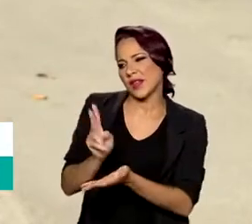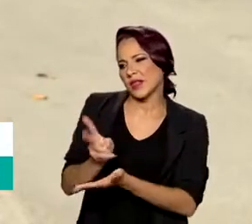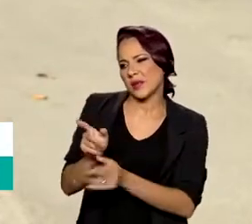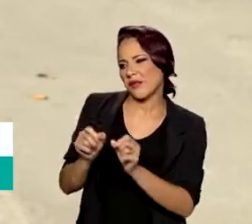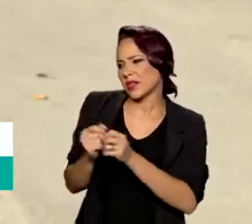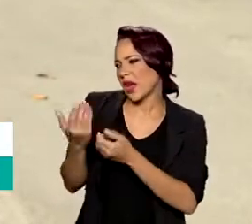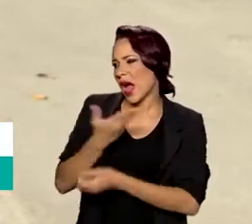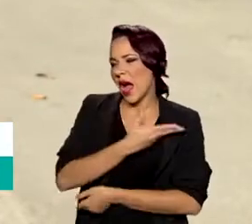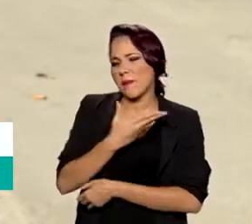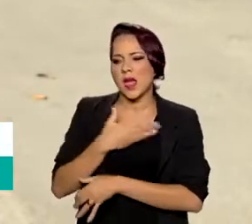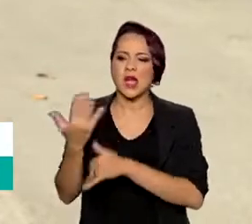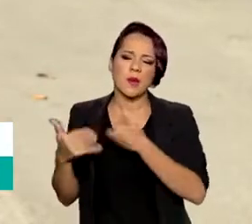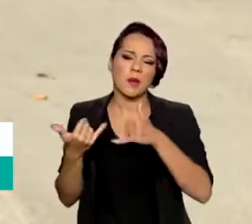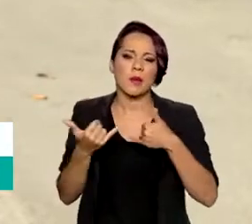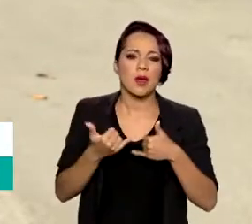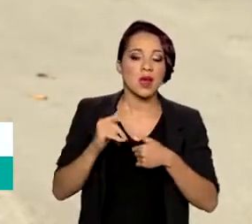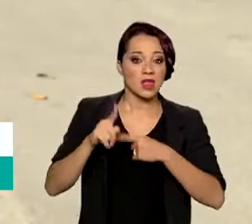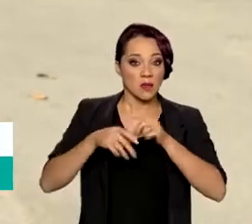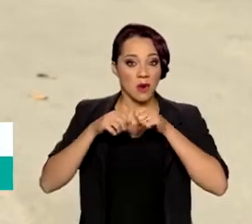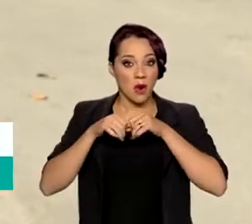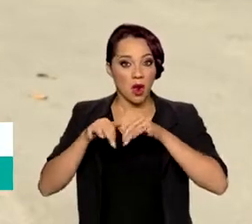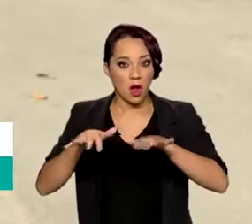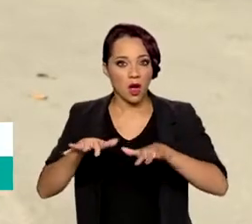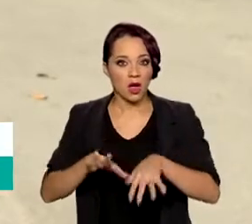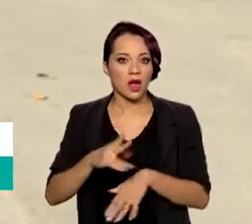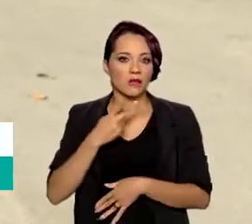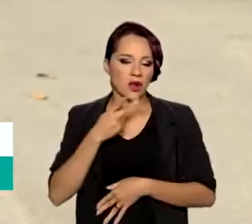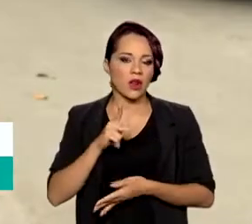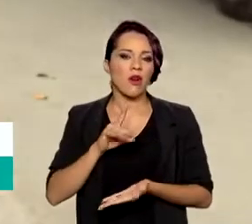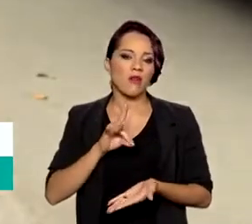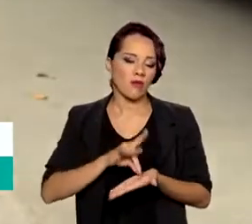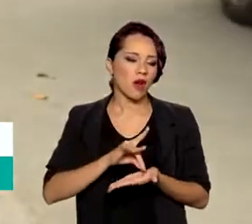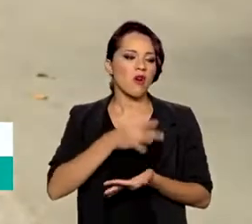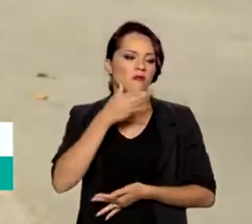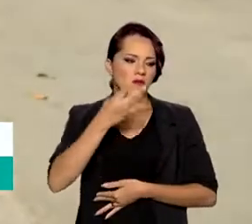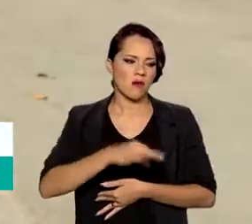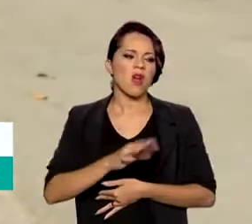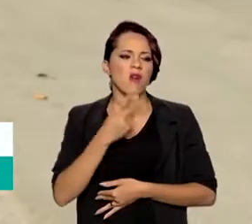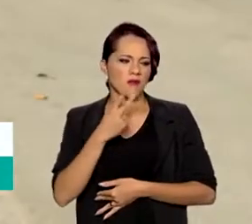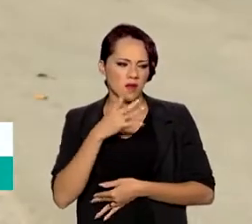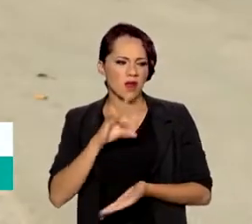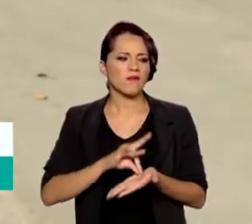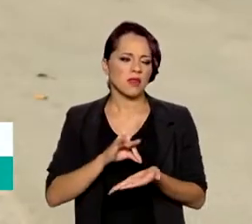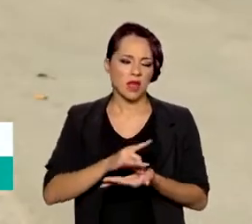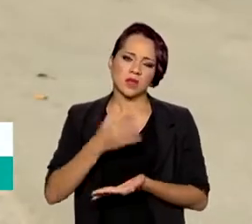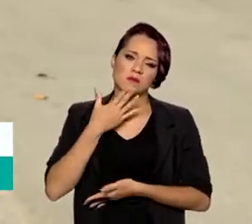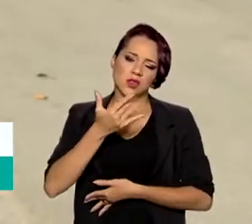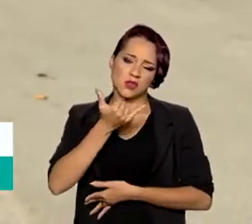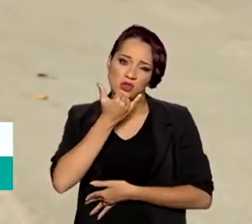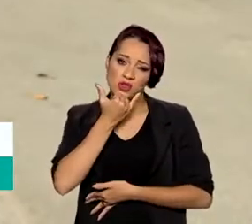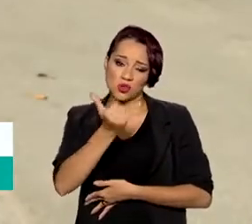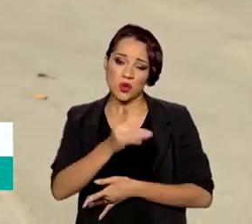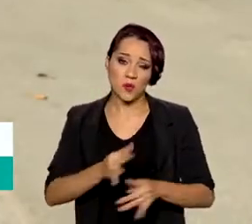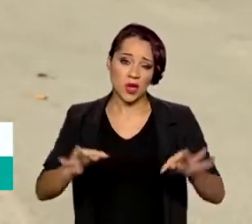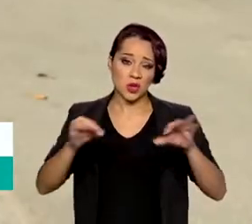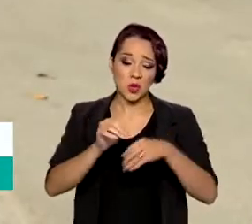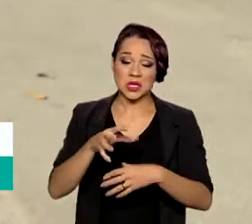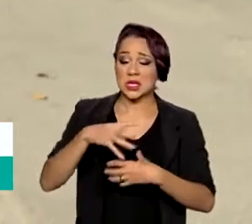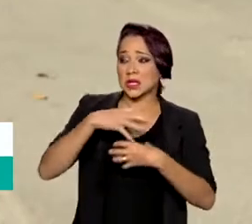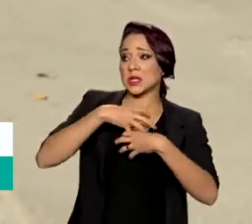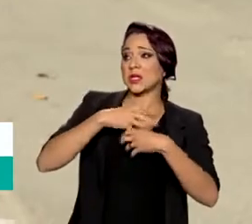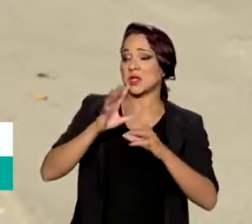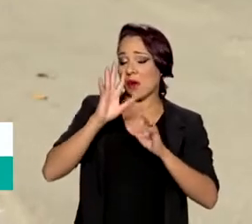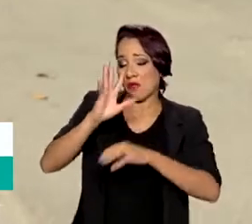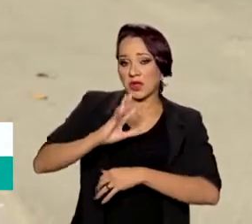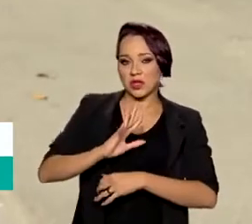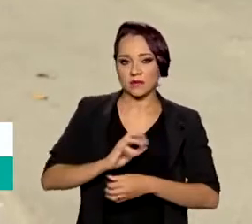entre amigos e depois da repercussão ele realmente confirmou que disse as palavras, pediu desculpas a todos que se sentiram